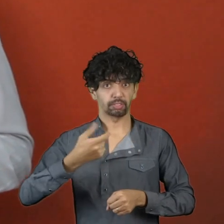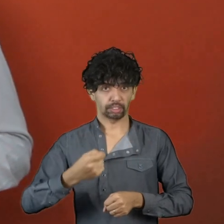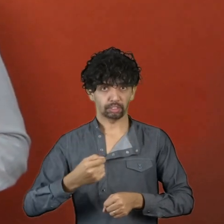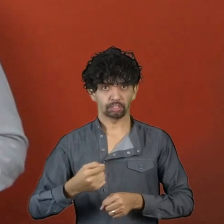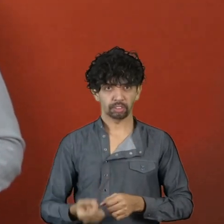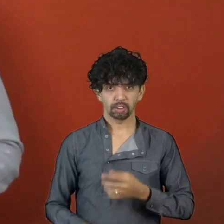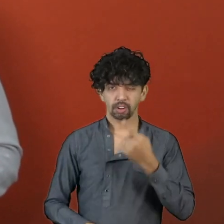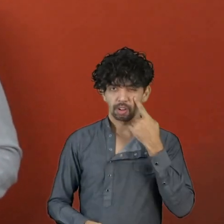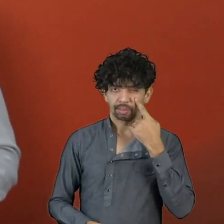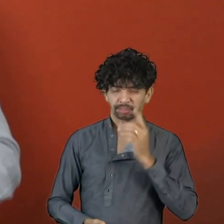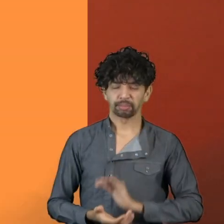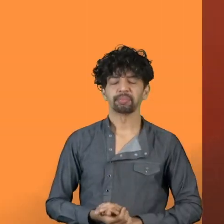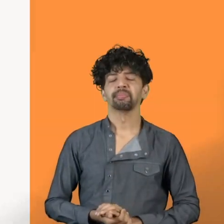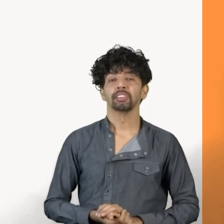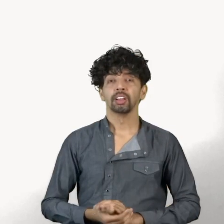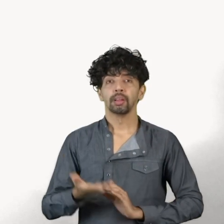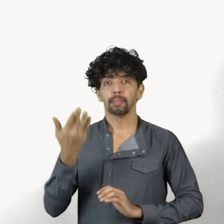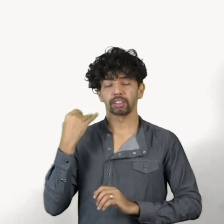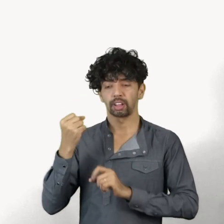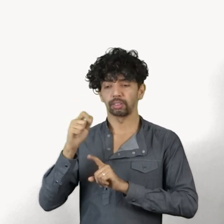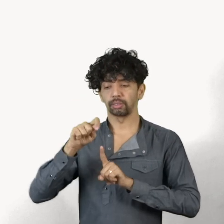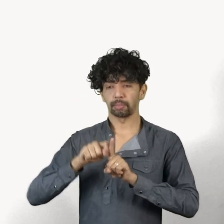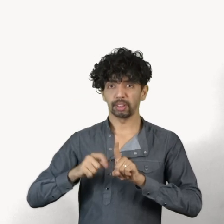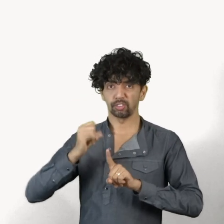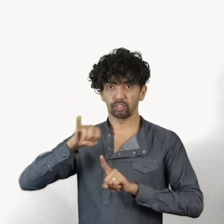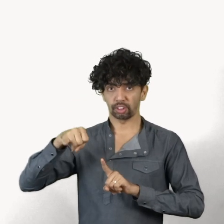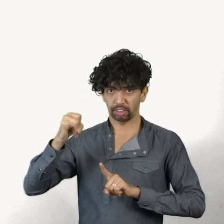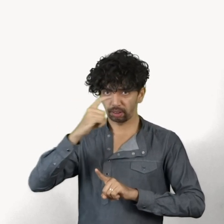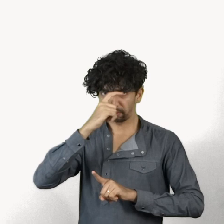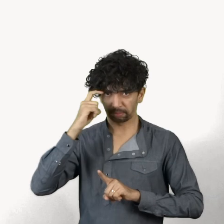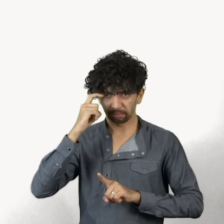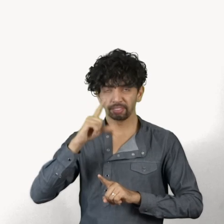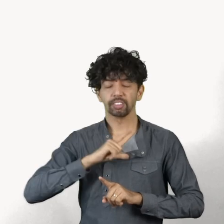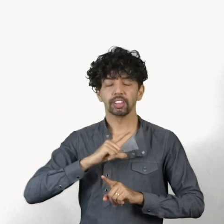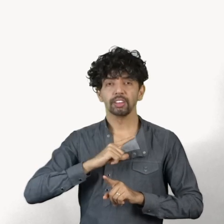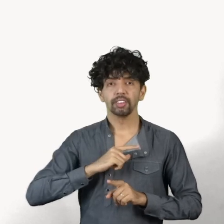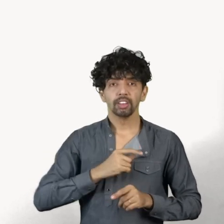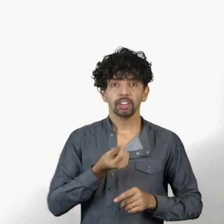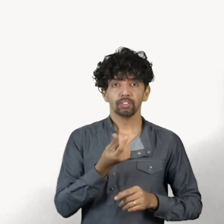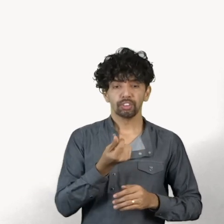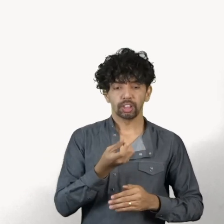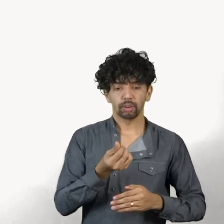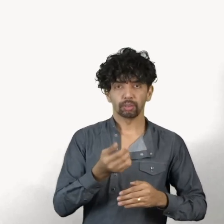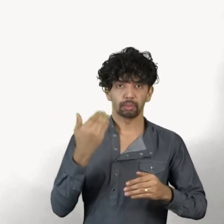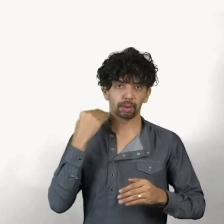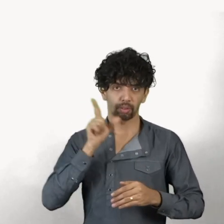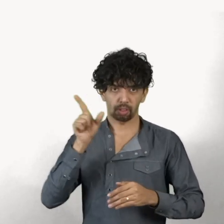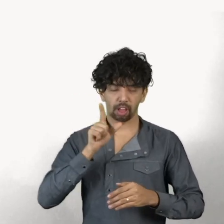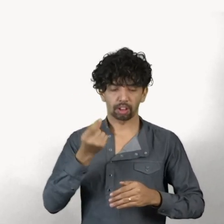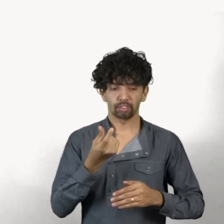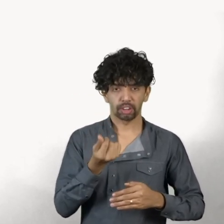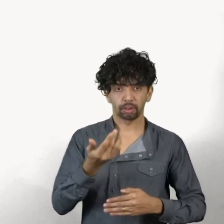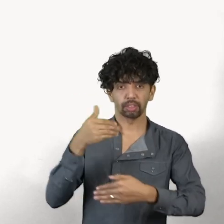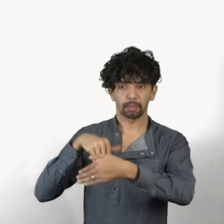ano de 2020. Olha bem, em janeiro nós tivemos menos depósitos e mais